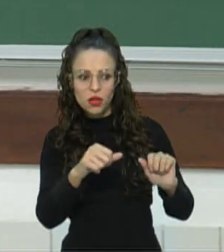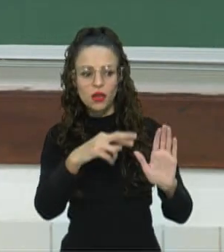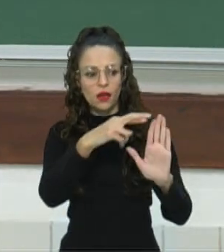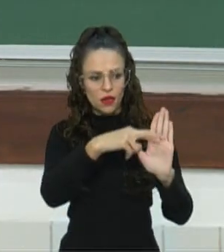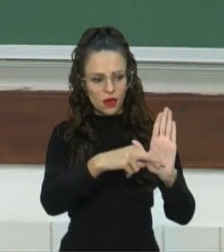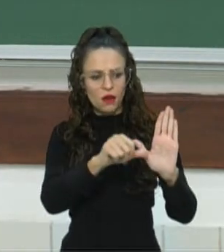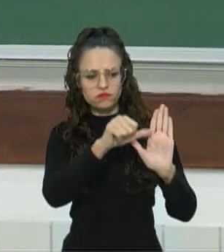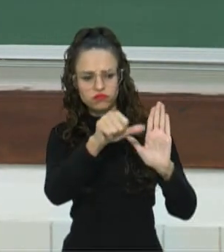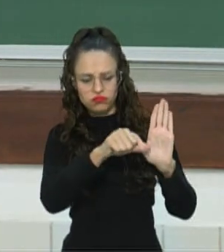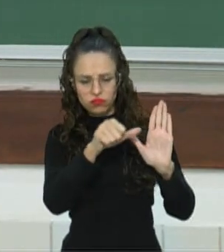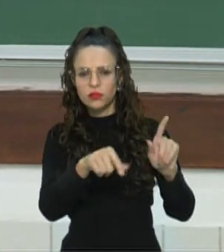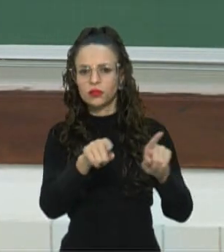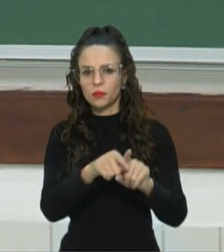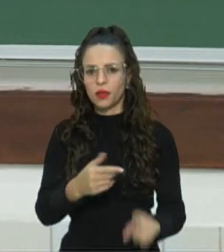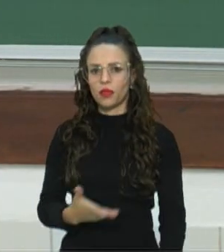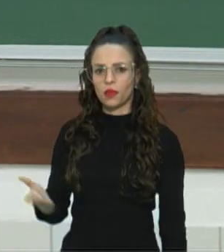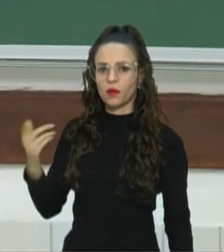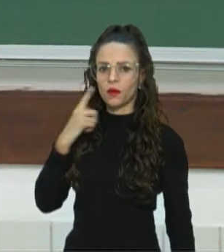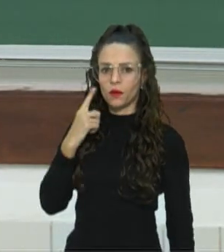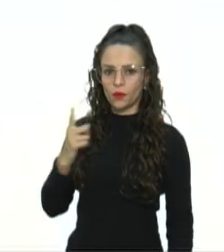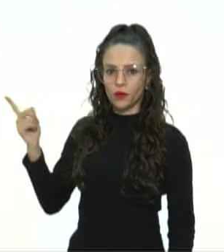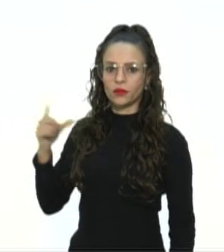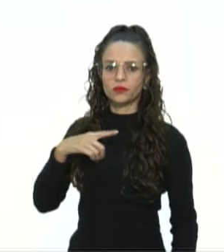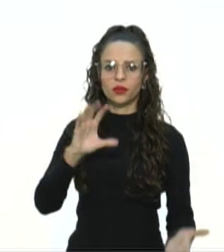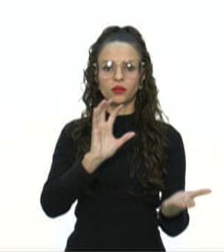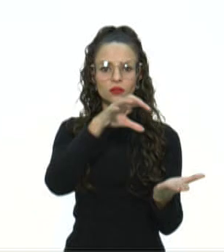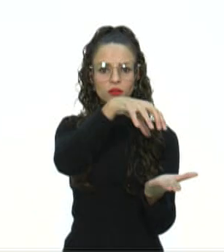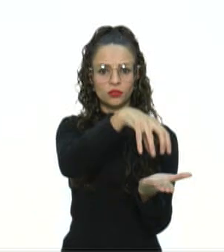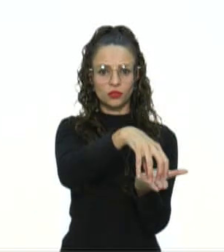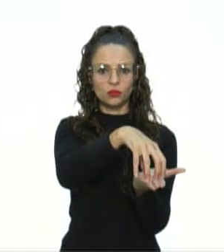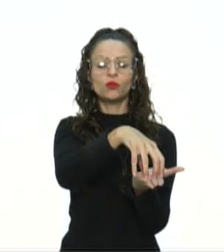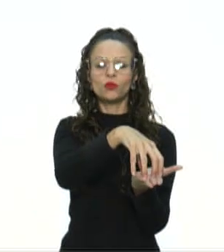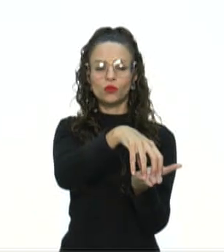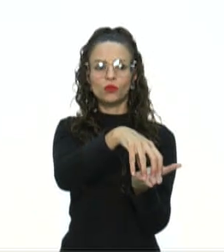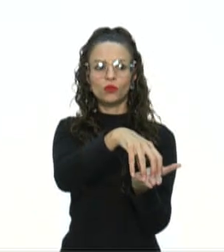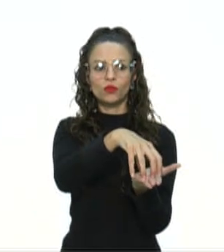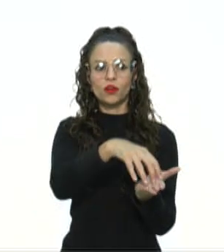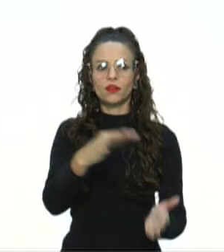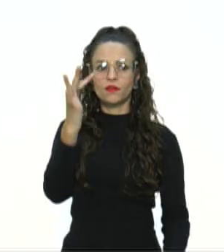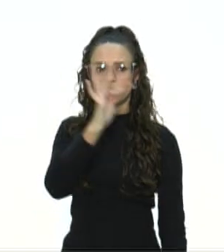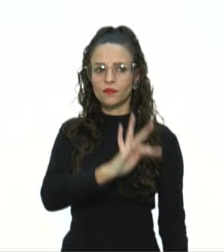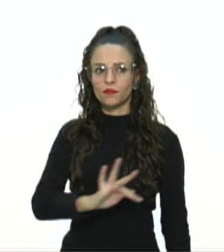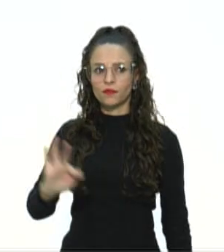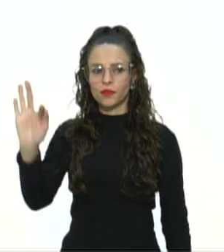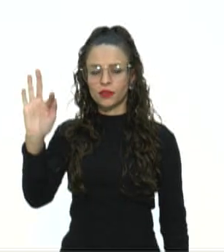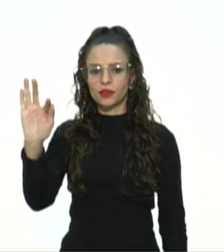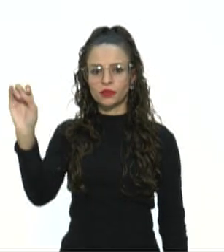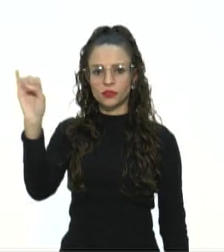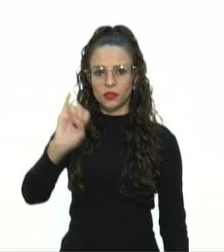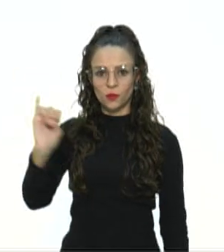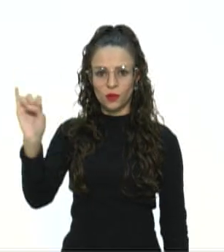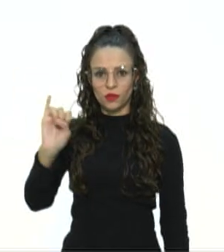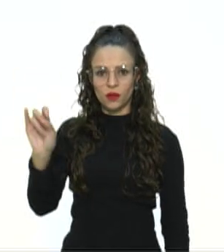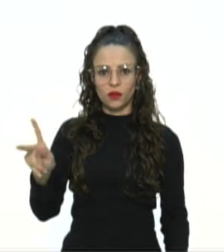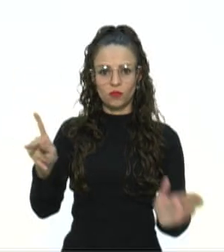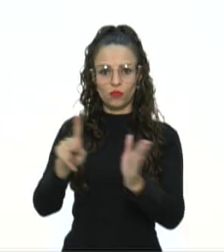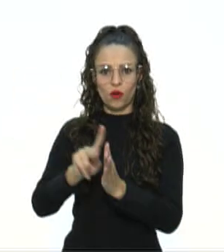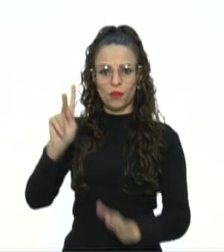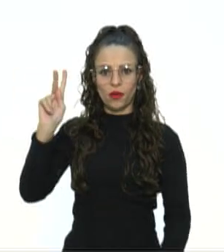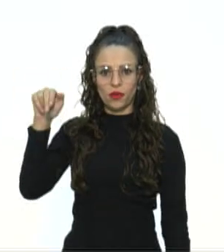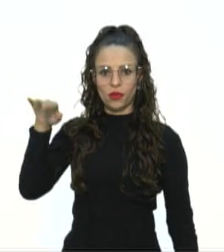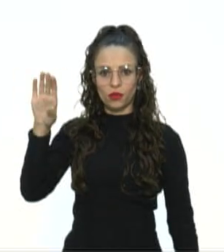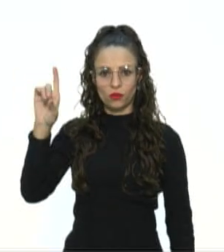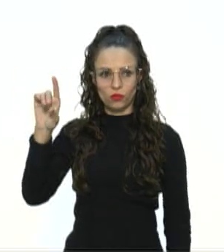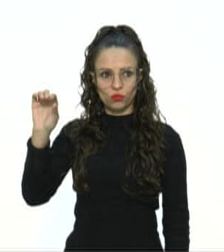Kendo está aqui também a entidade. Então temos a criação da Federação Internacional de Kendo, que se deu em